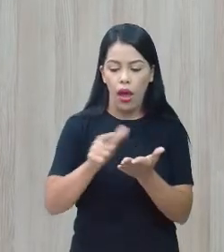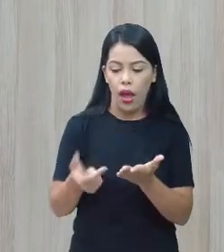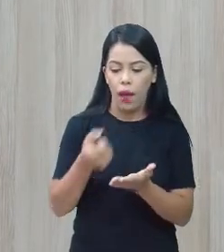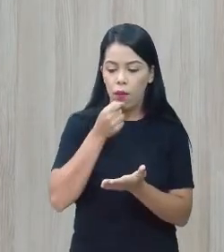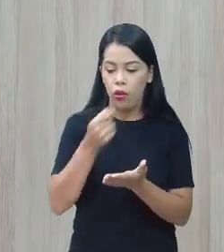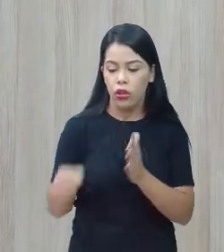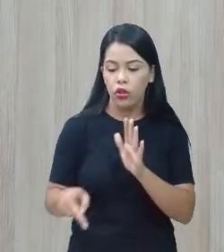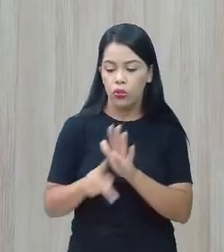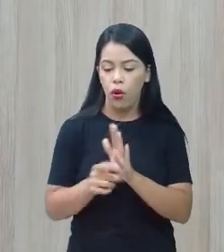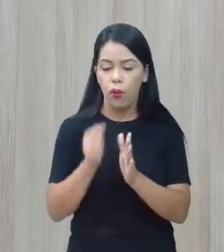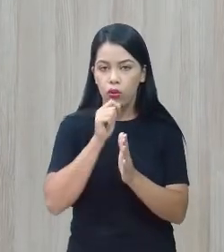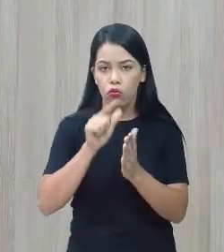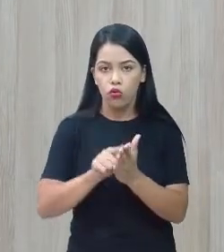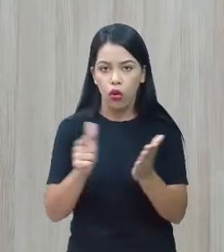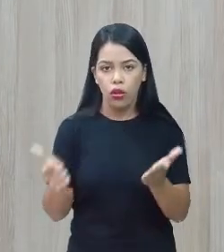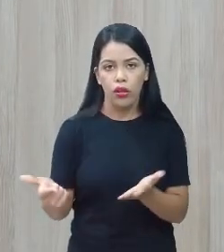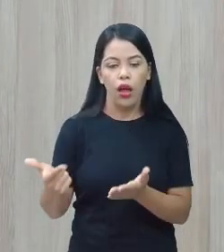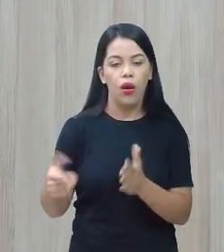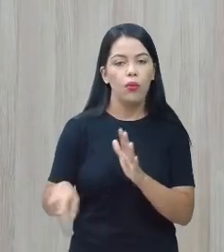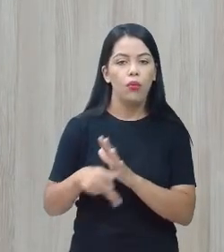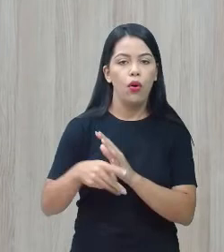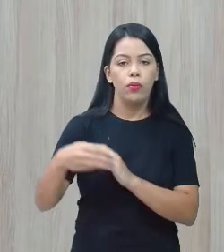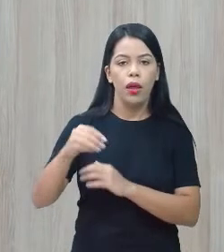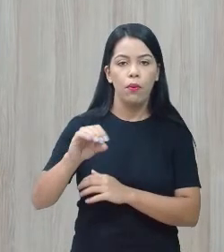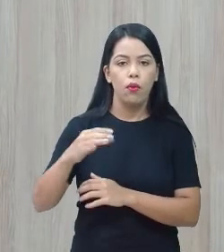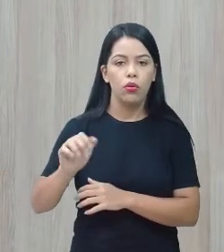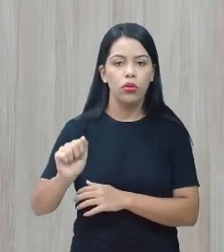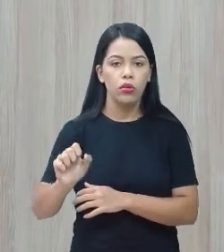Moças. Essa foi de